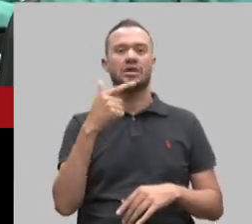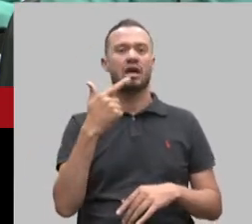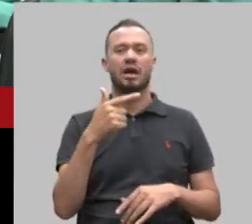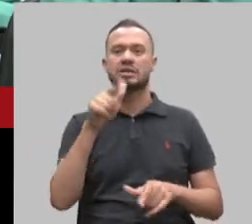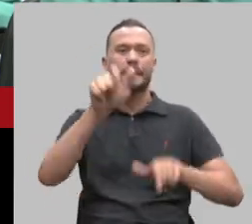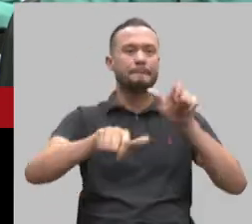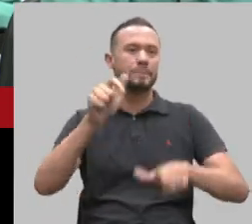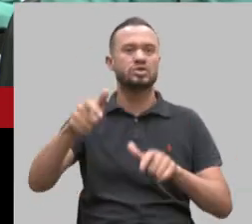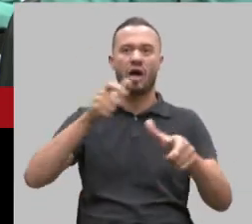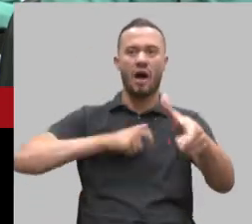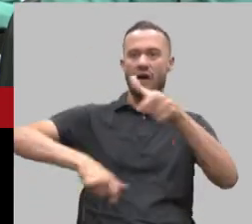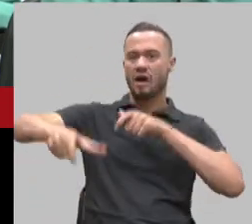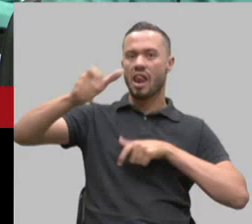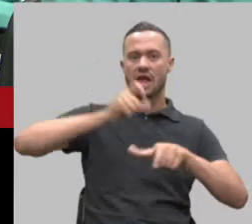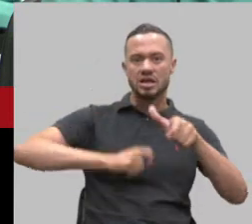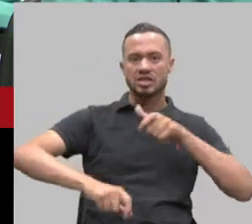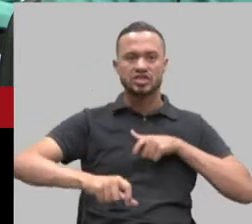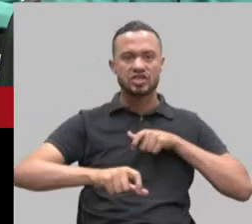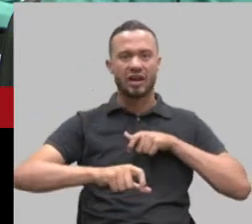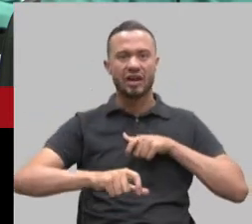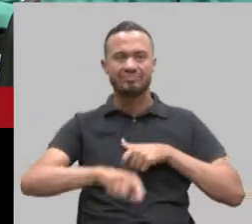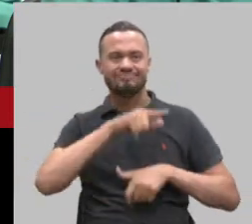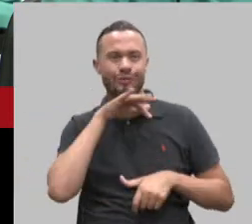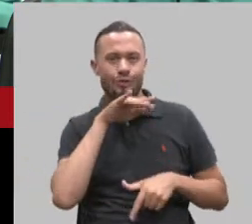Provavelmente você não tem nenhum